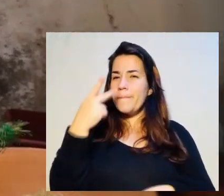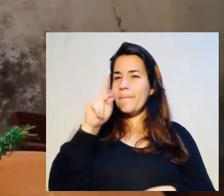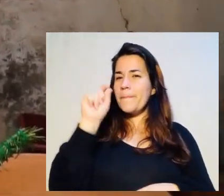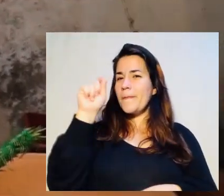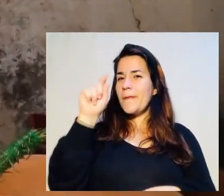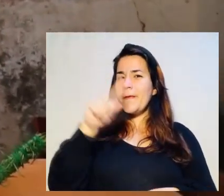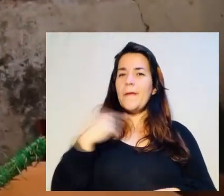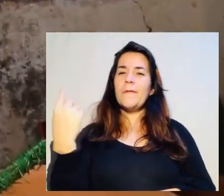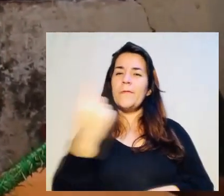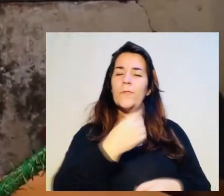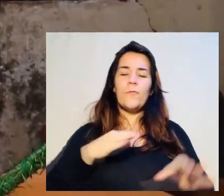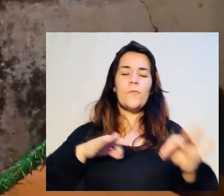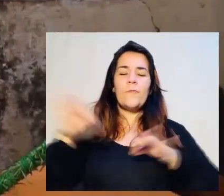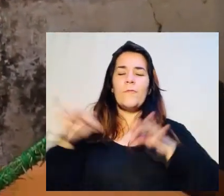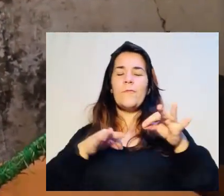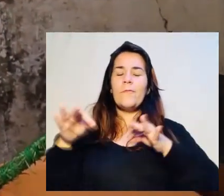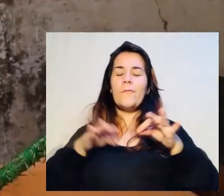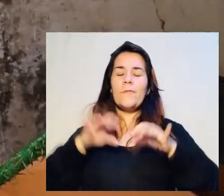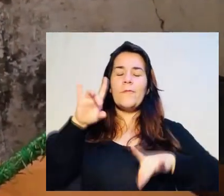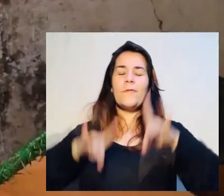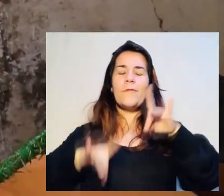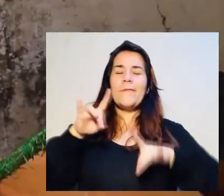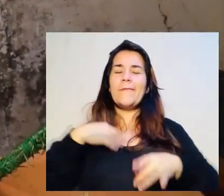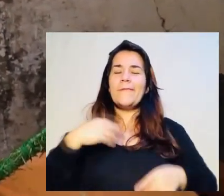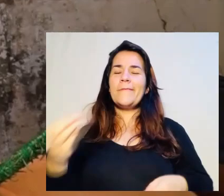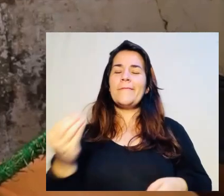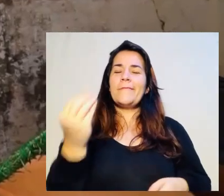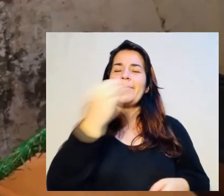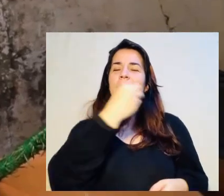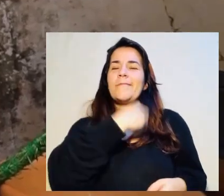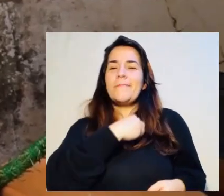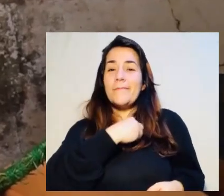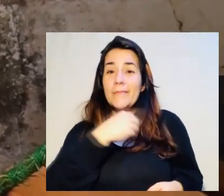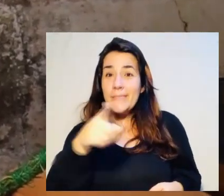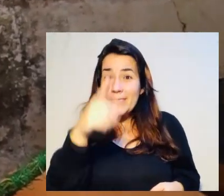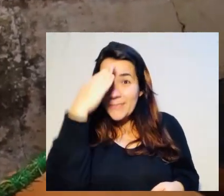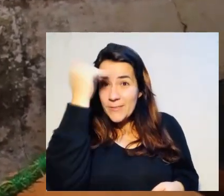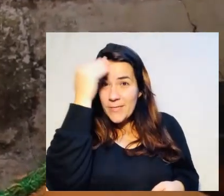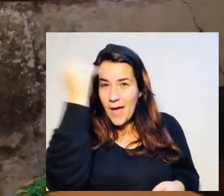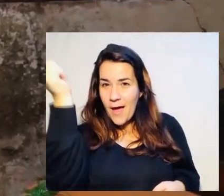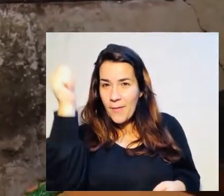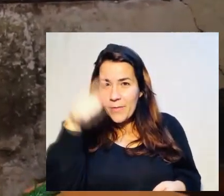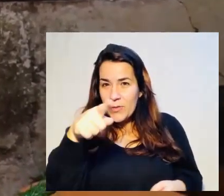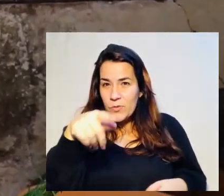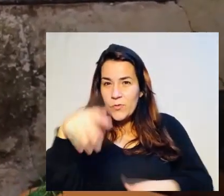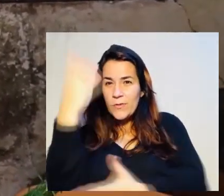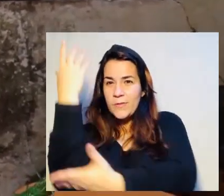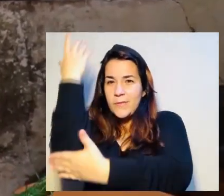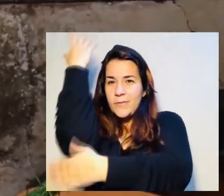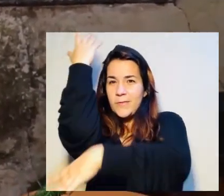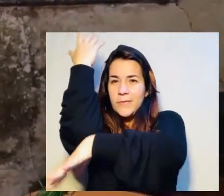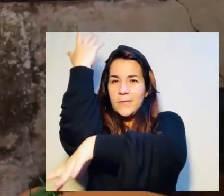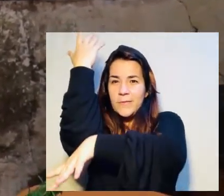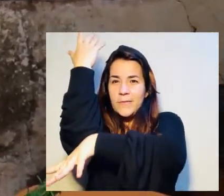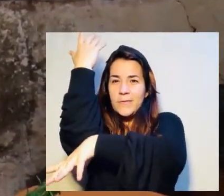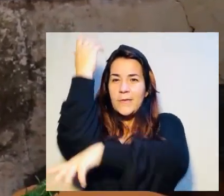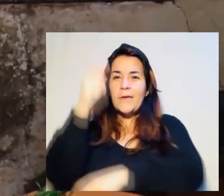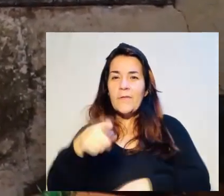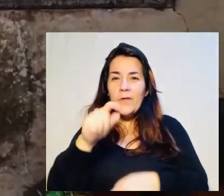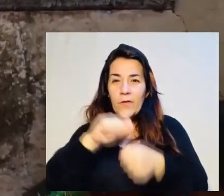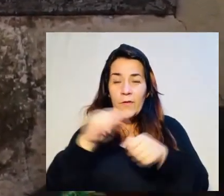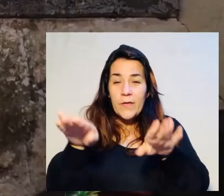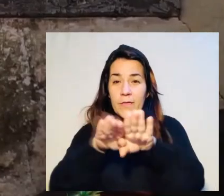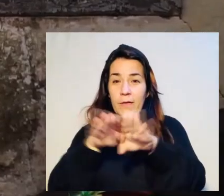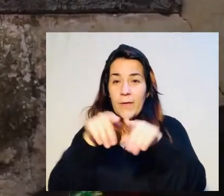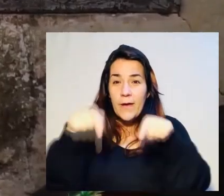Eu espero que todos esses preparos tenham tocado de alguma maneira em seus saberes, em suas raízes. E eu